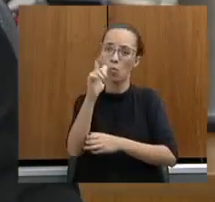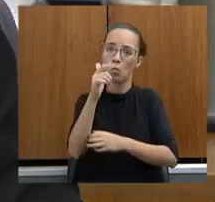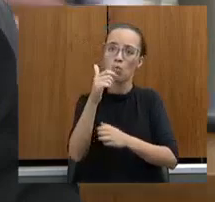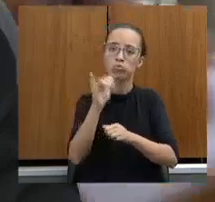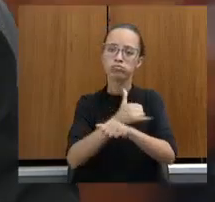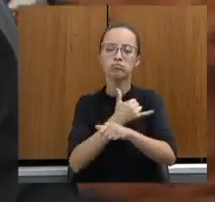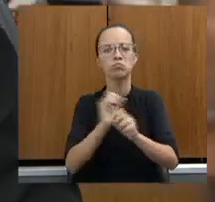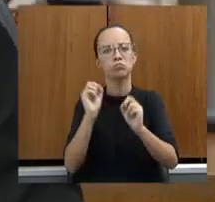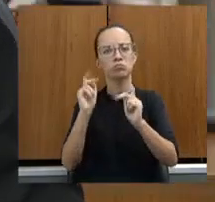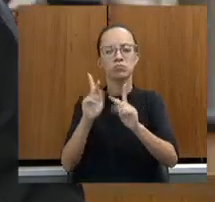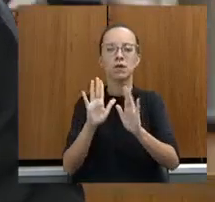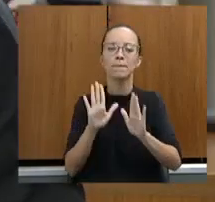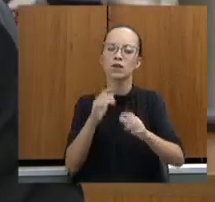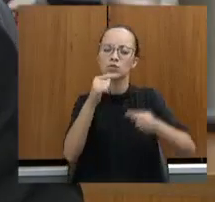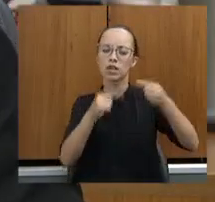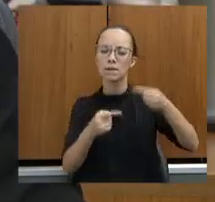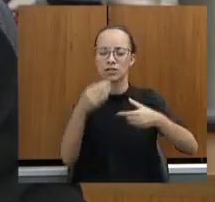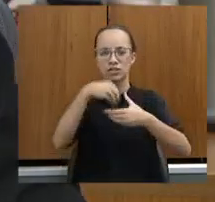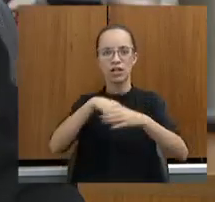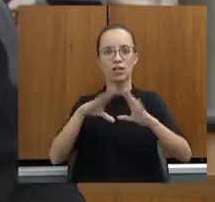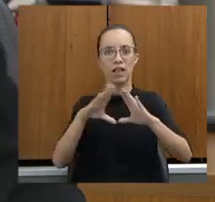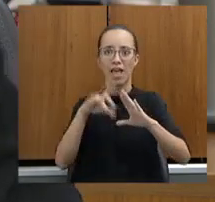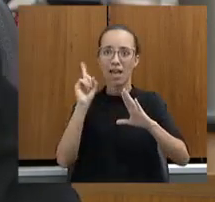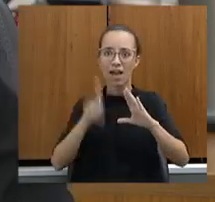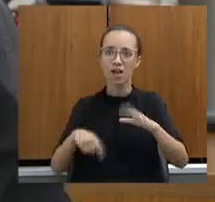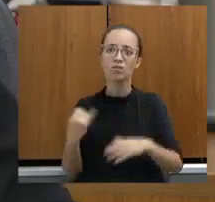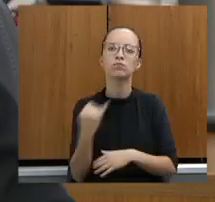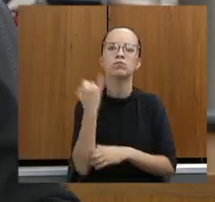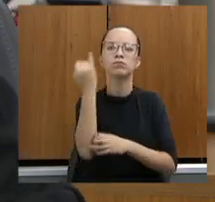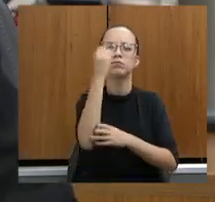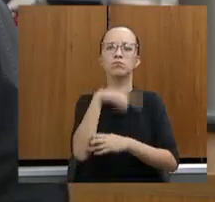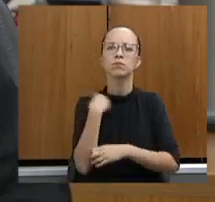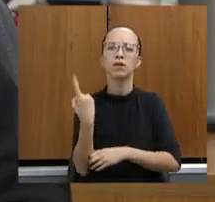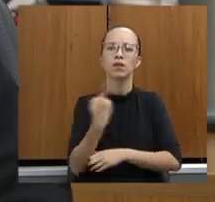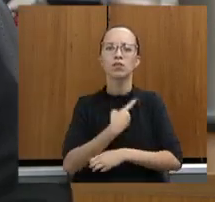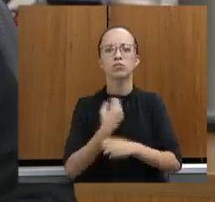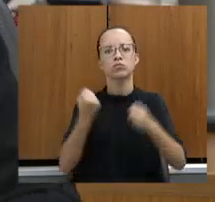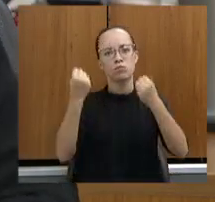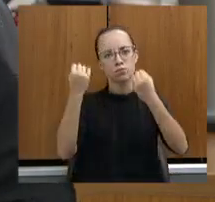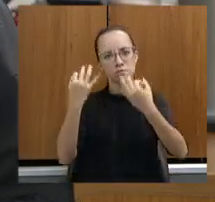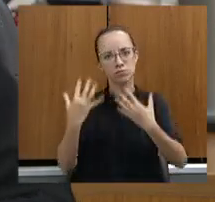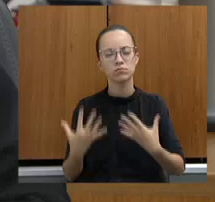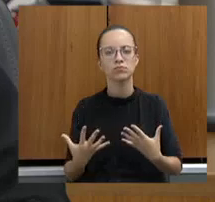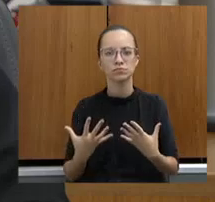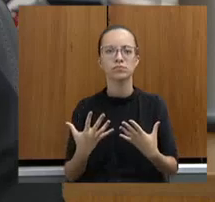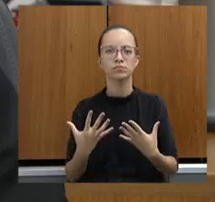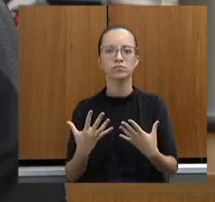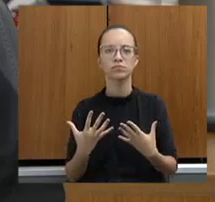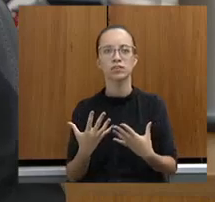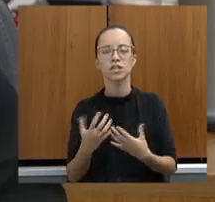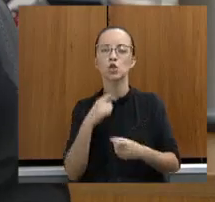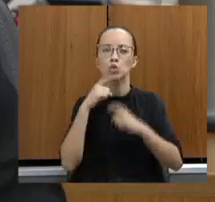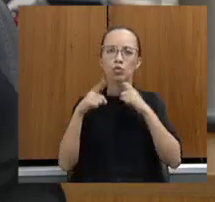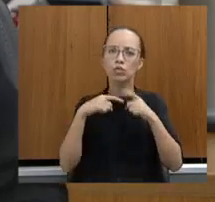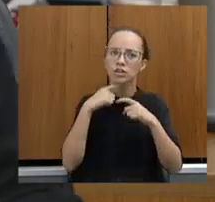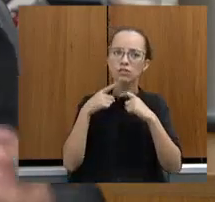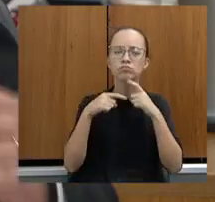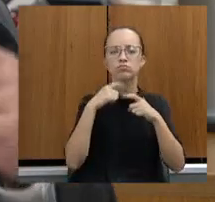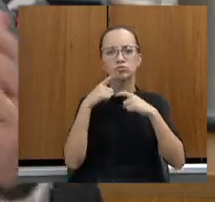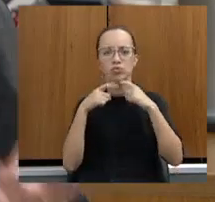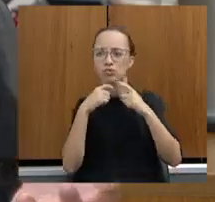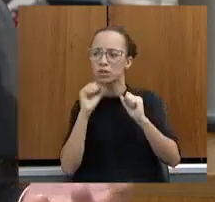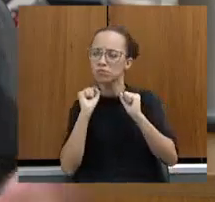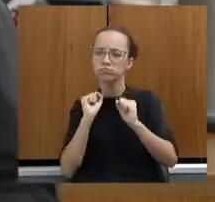o debate aqui na Assembleia vai ser muito importante para a gente explicar e tirar qualquer tipo de dúvida e partir para